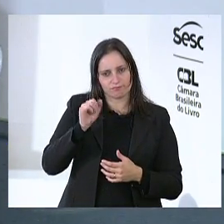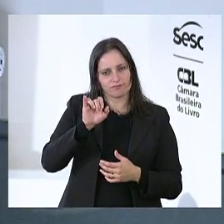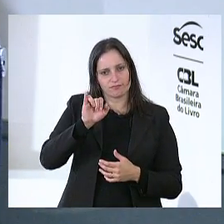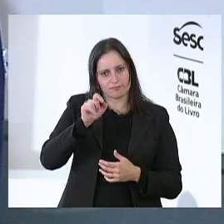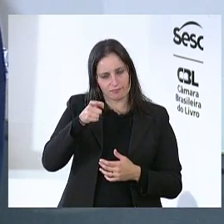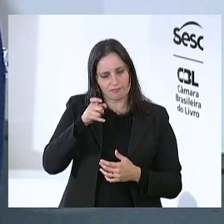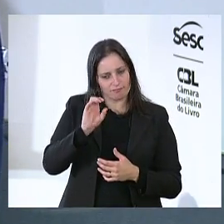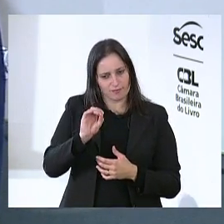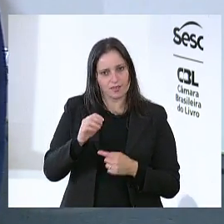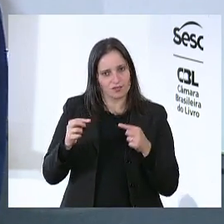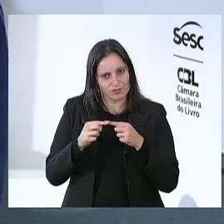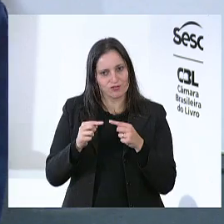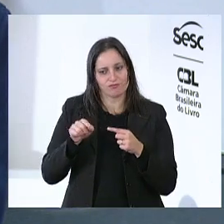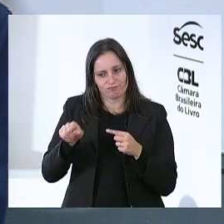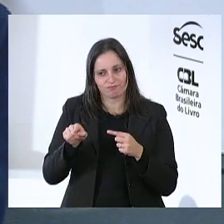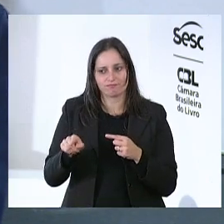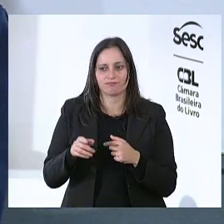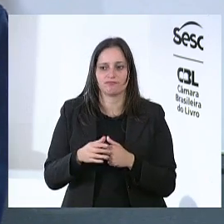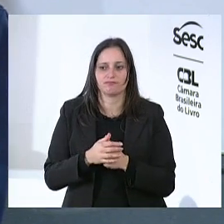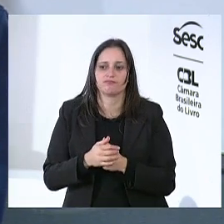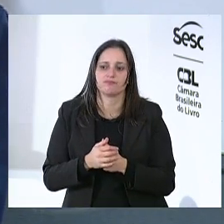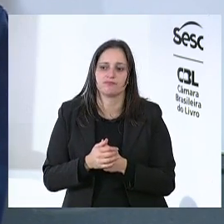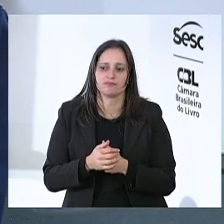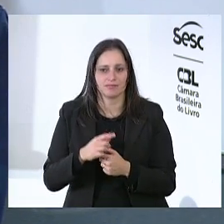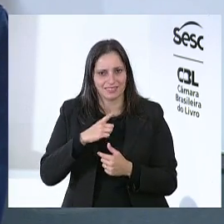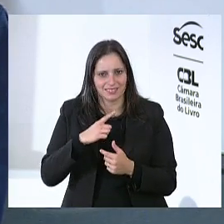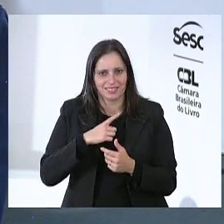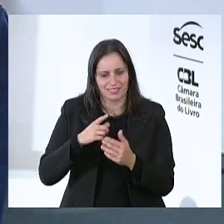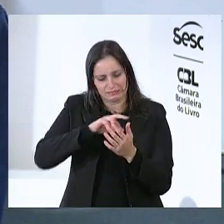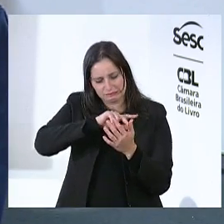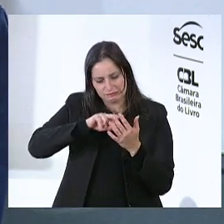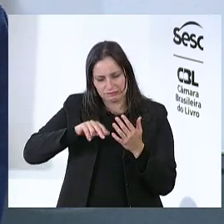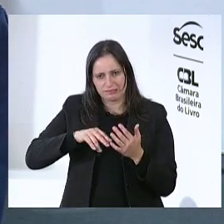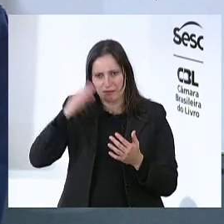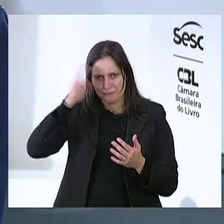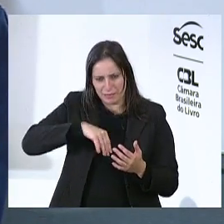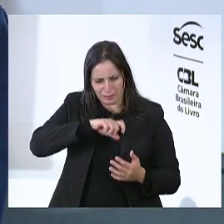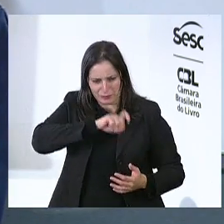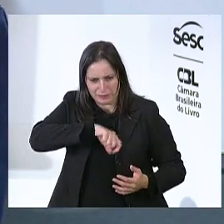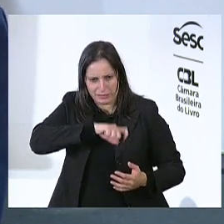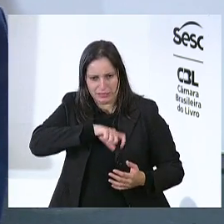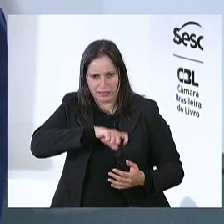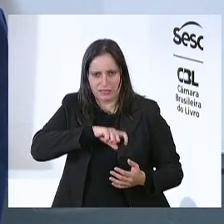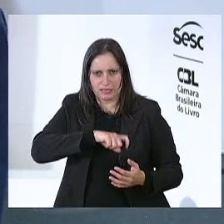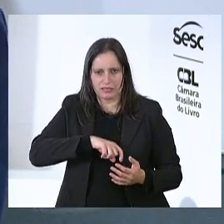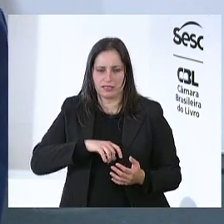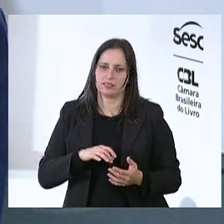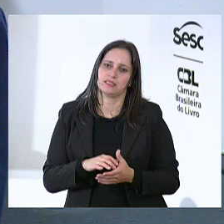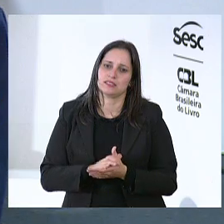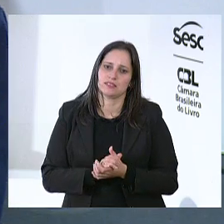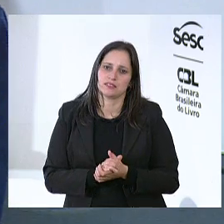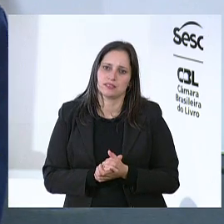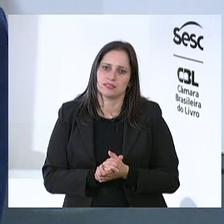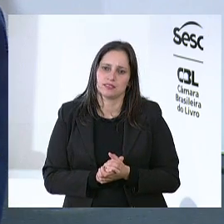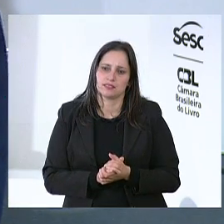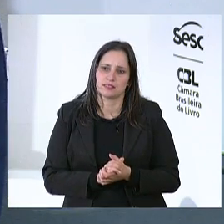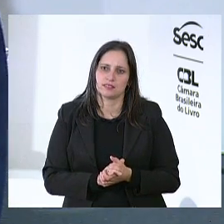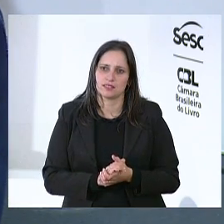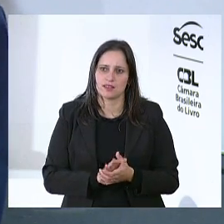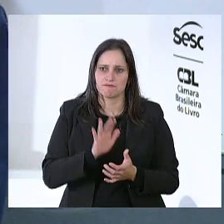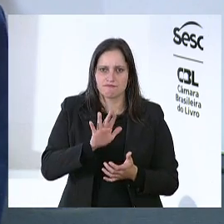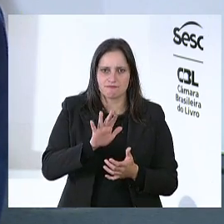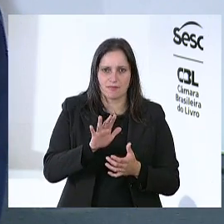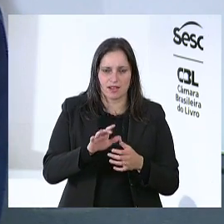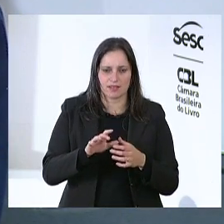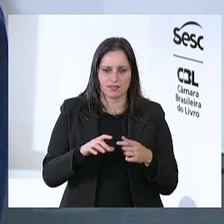dizer, você tem monstruosidades. Mas monstruosidade não são os monstros. É um